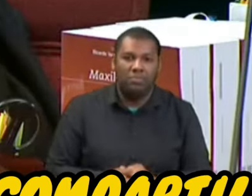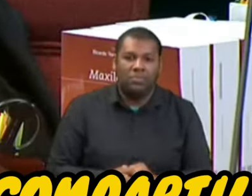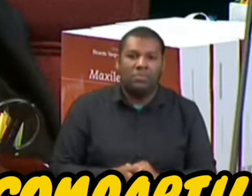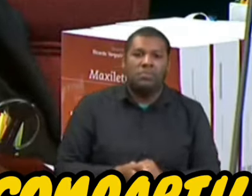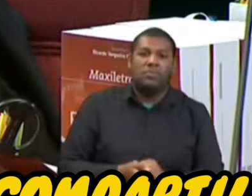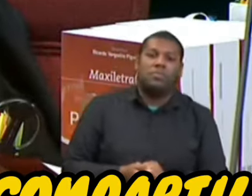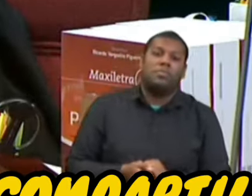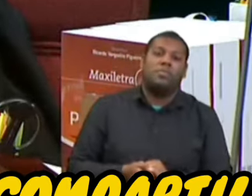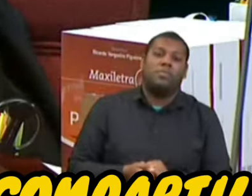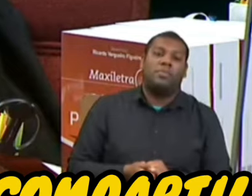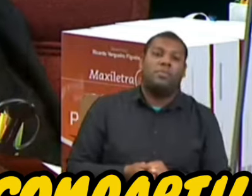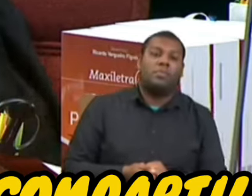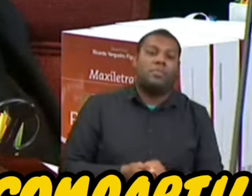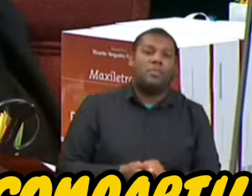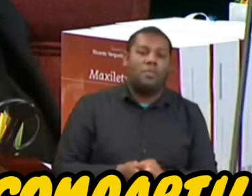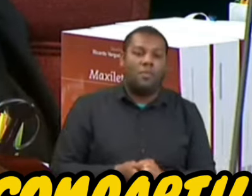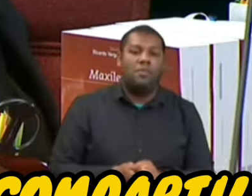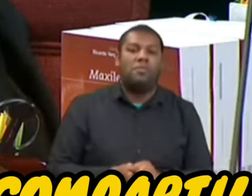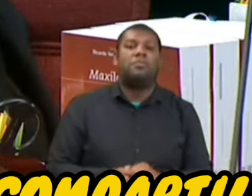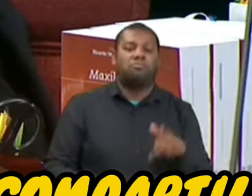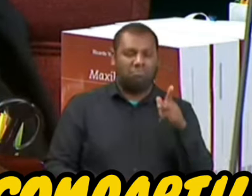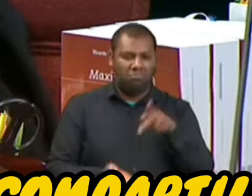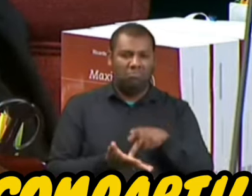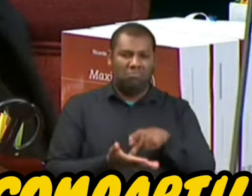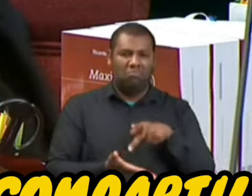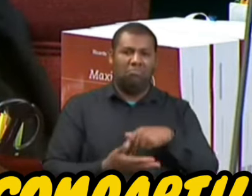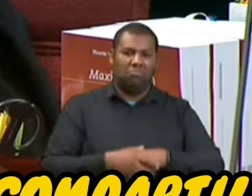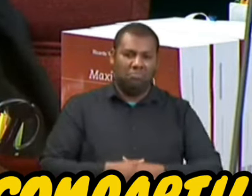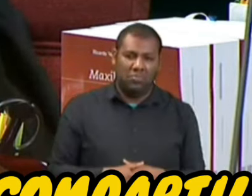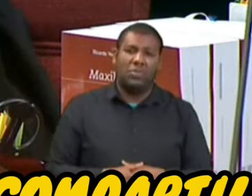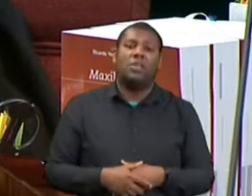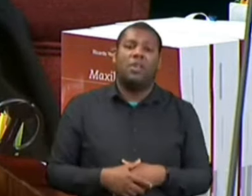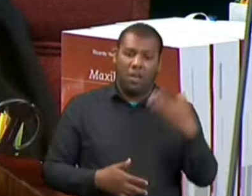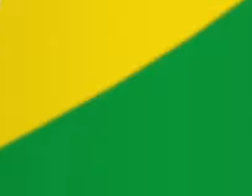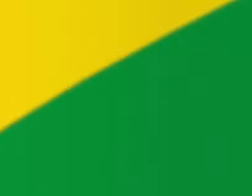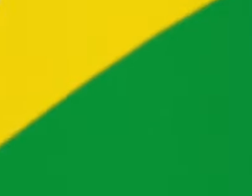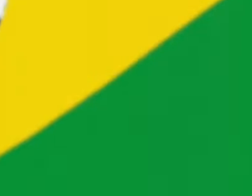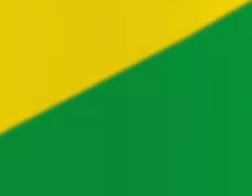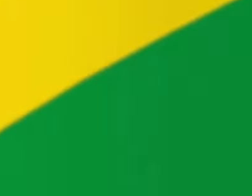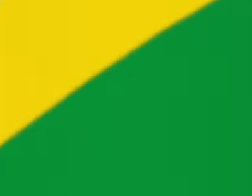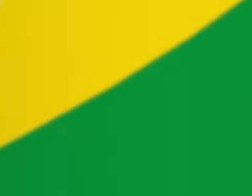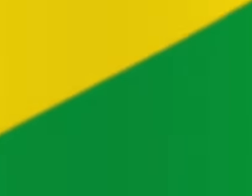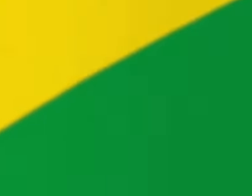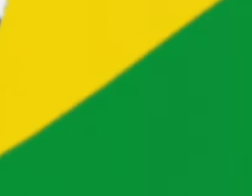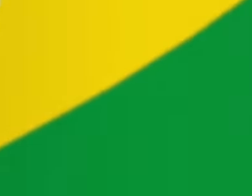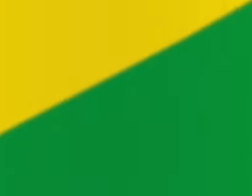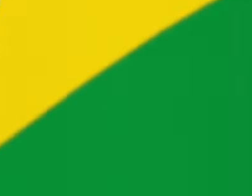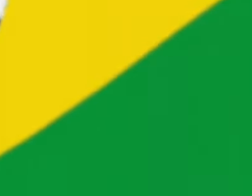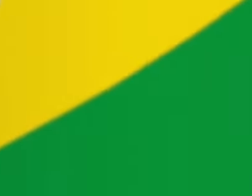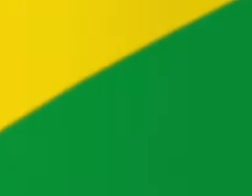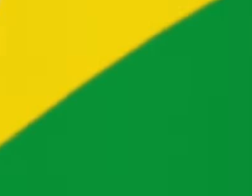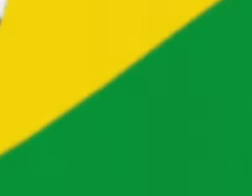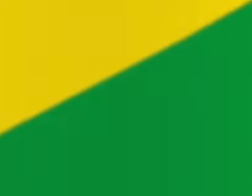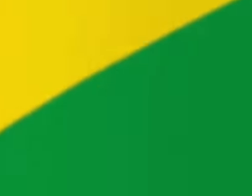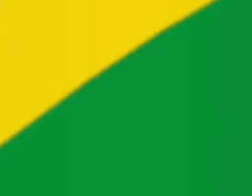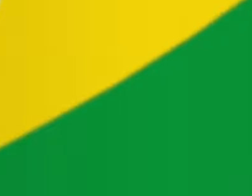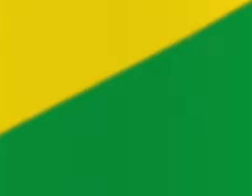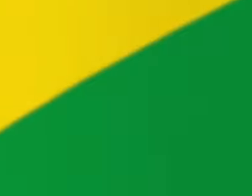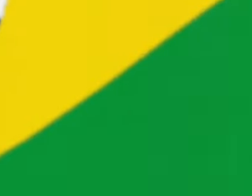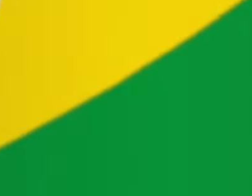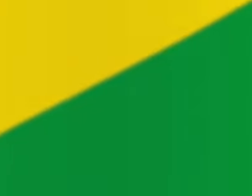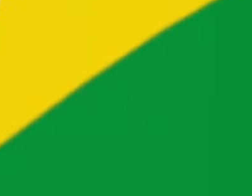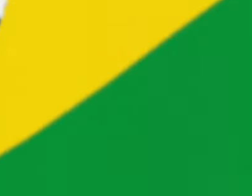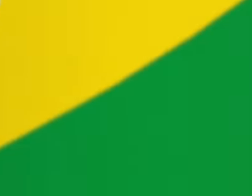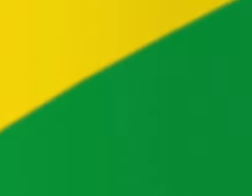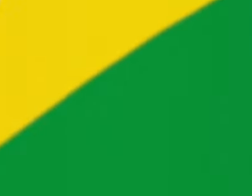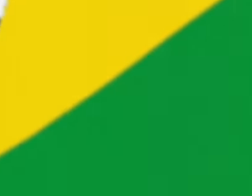tá caindo, viu? É churrasco pra nós, fogo no gado, papai. Inscreva-se, curta e compartilhe. E se possível,